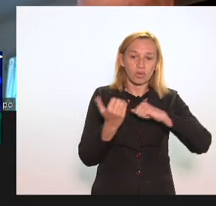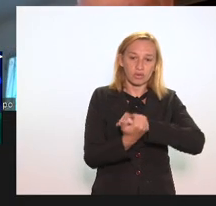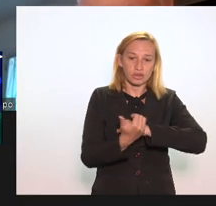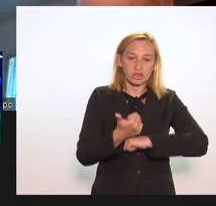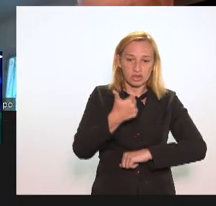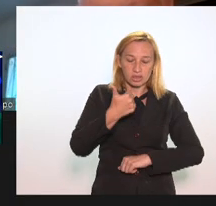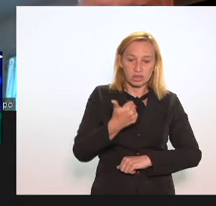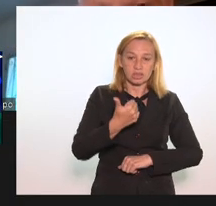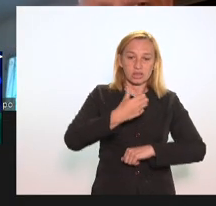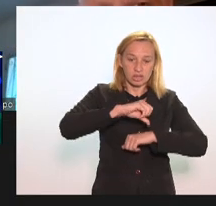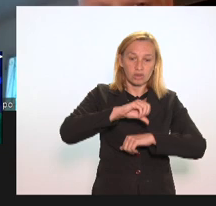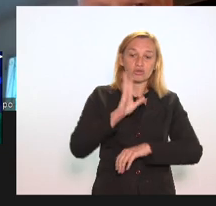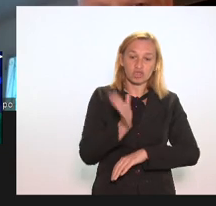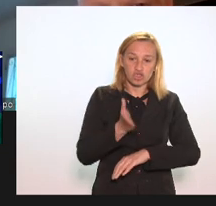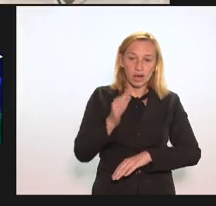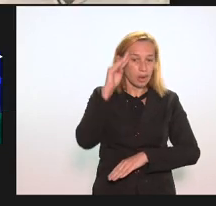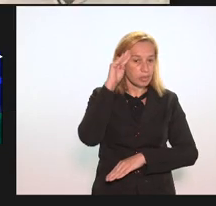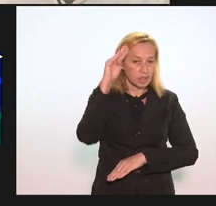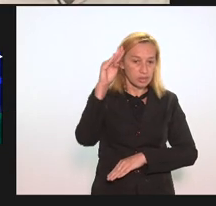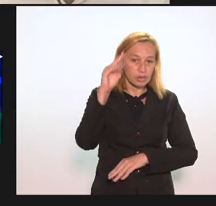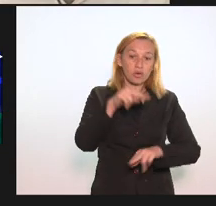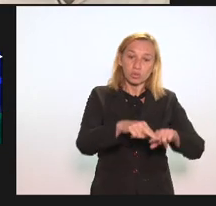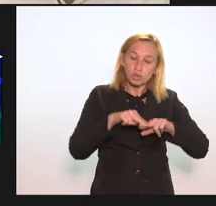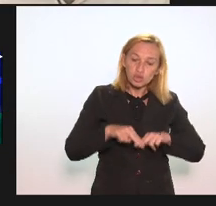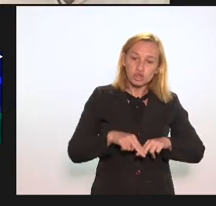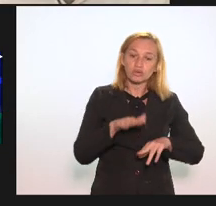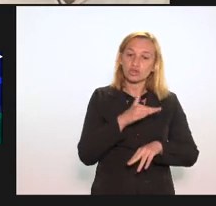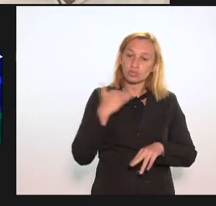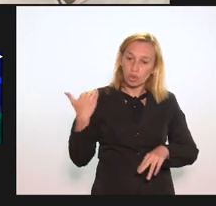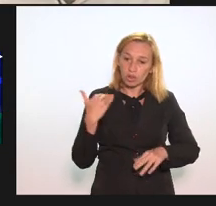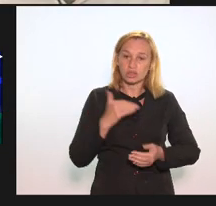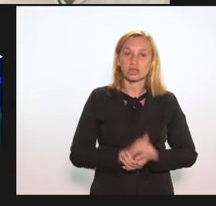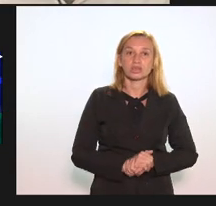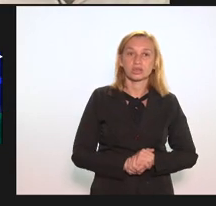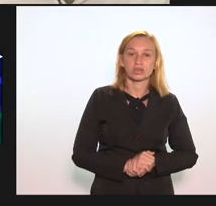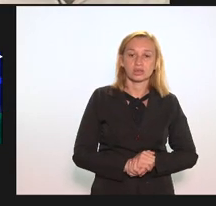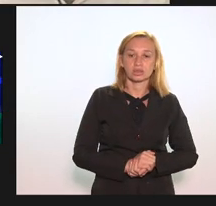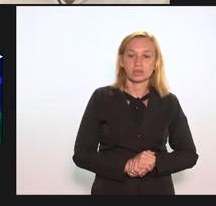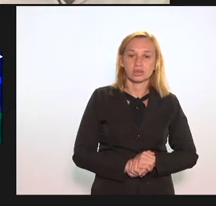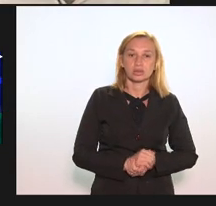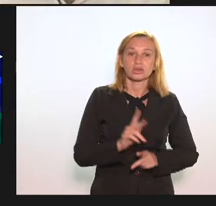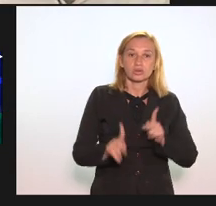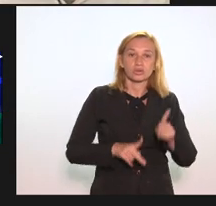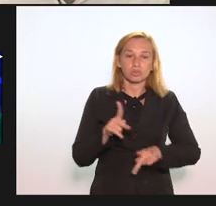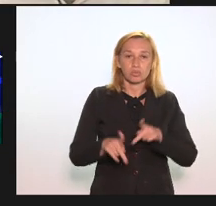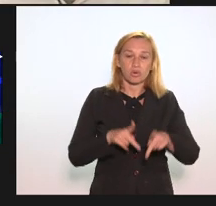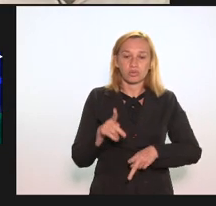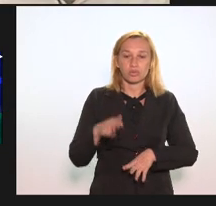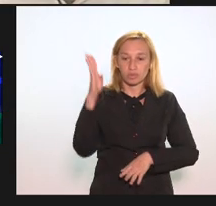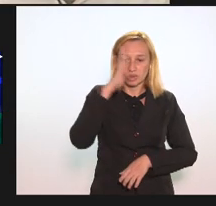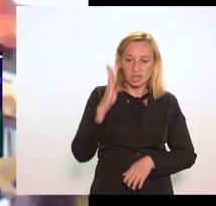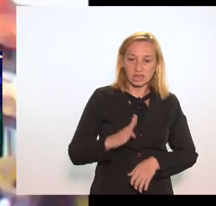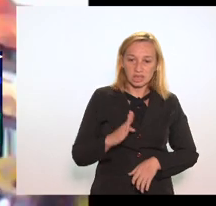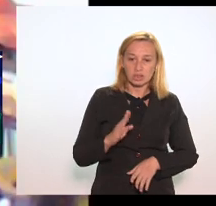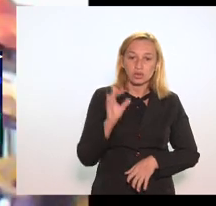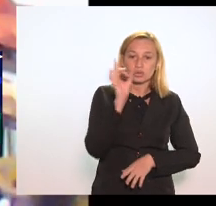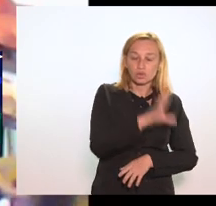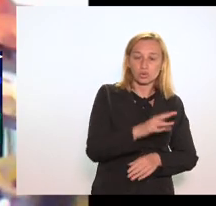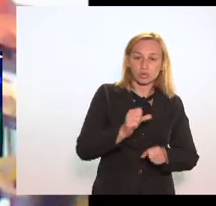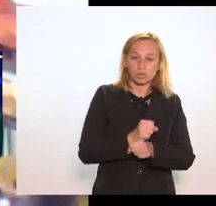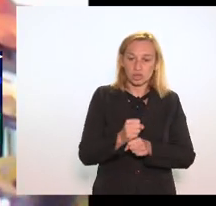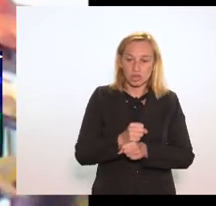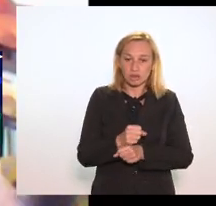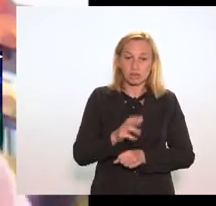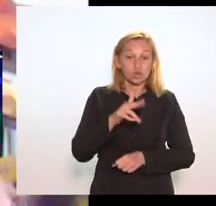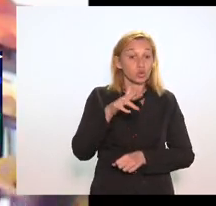2019 já é a principal causa Mortis e da população brasileira nas últimas décadas